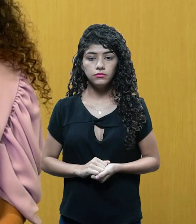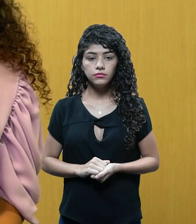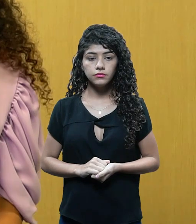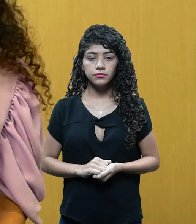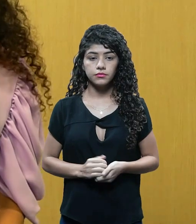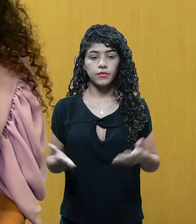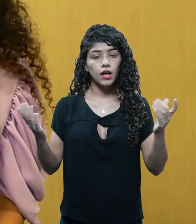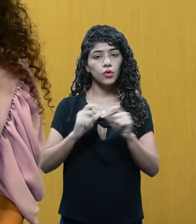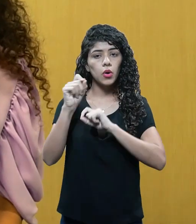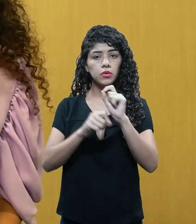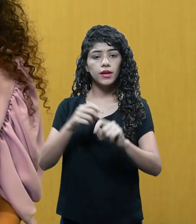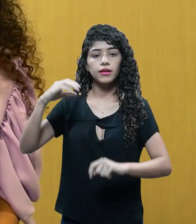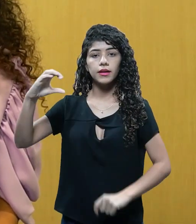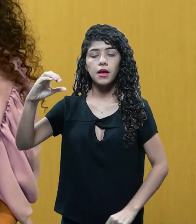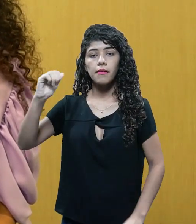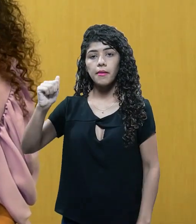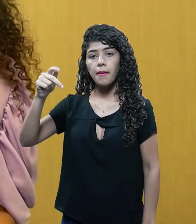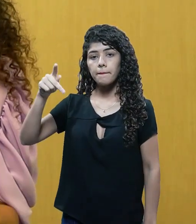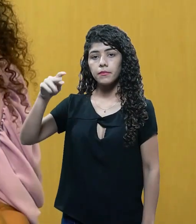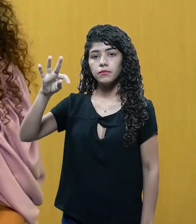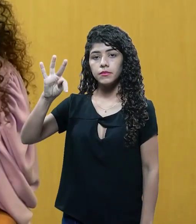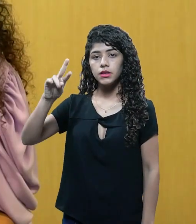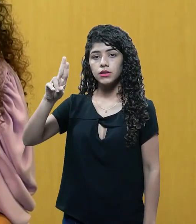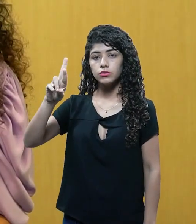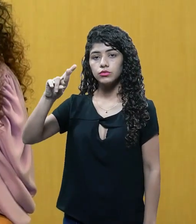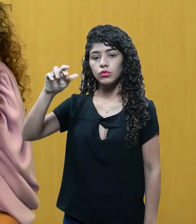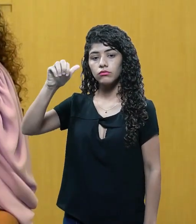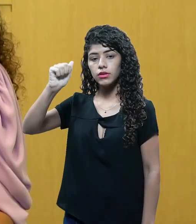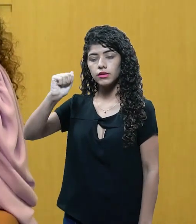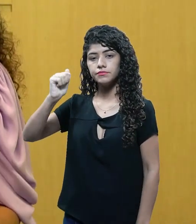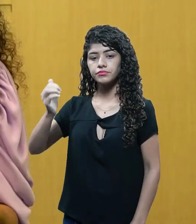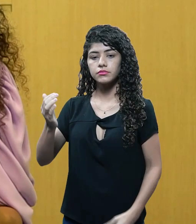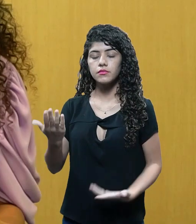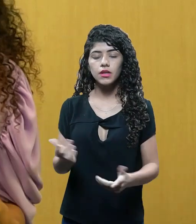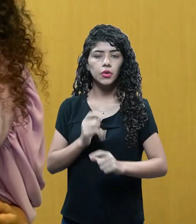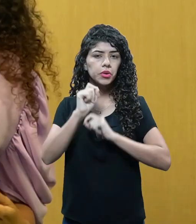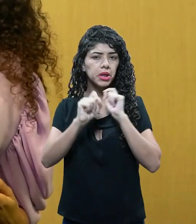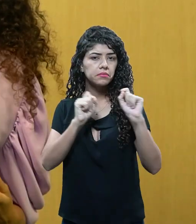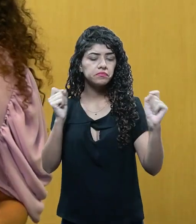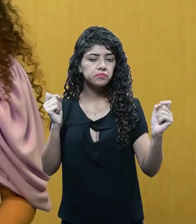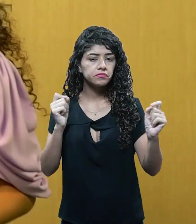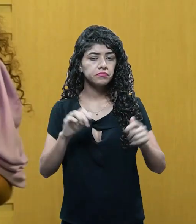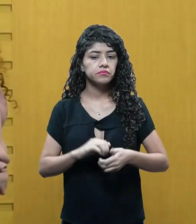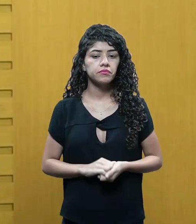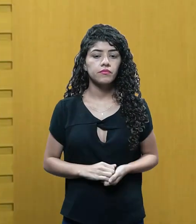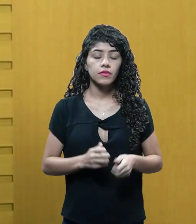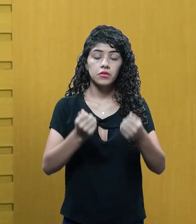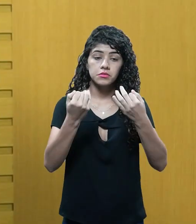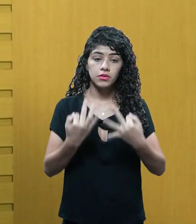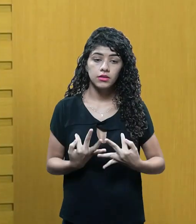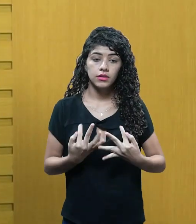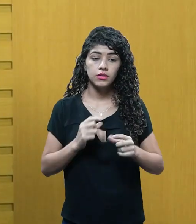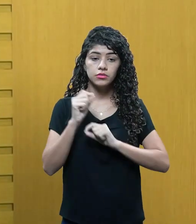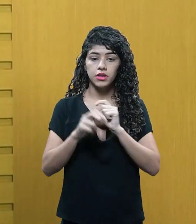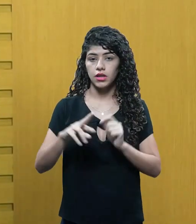Então, o que é capturar uma banca? Pensando na dinâmica de avaliação de concursos de laboratório e tal. Aí eu até